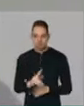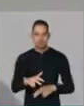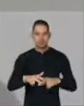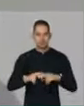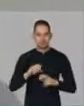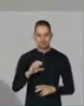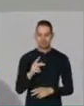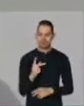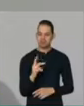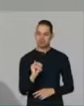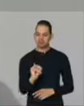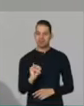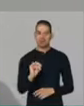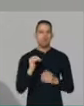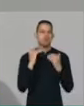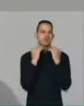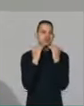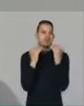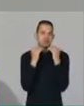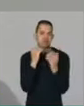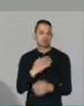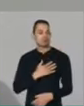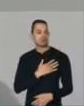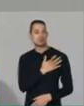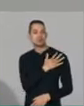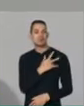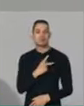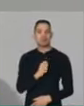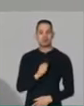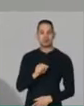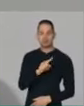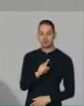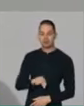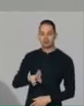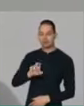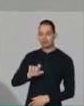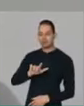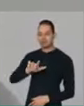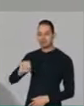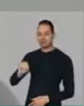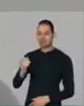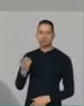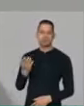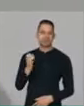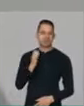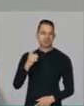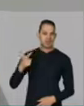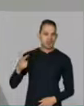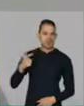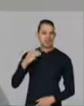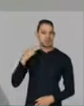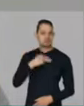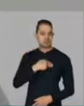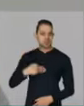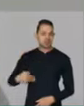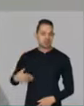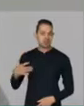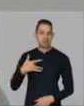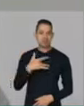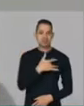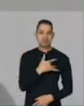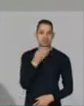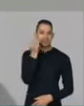Pazuello, general, lamentavelmente general, que foi ministro da Saúde, tentar blindar o presidente da